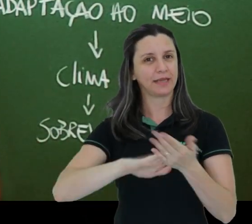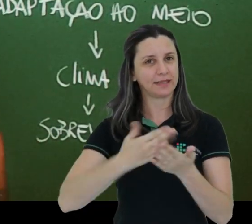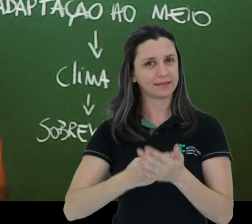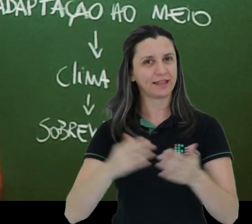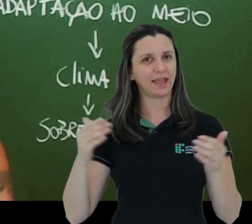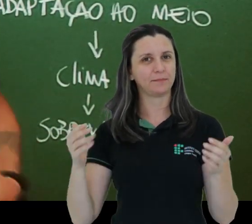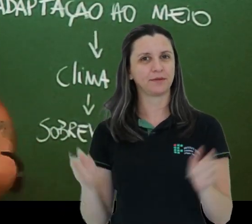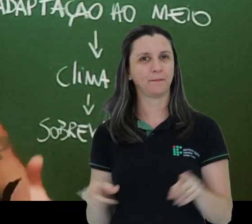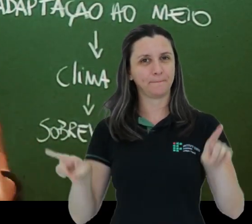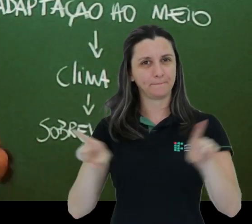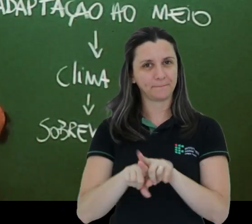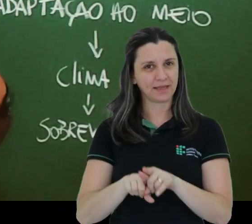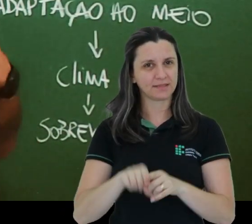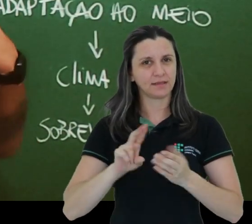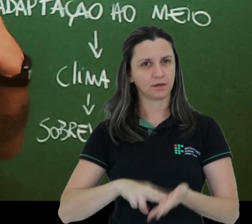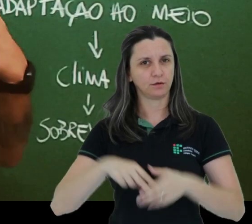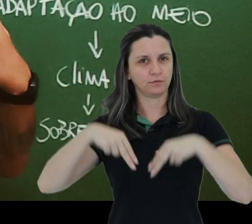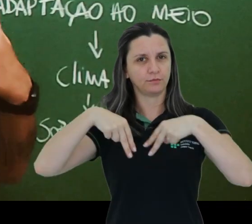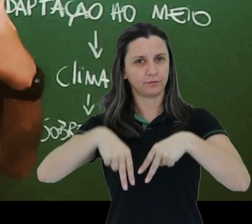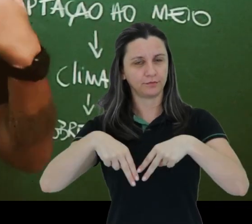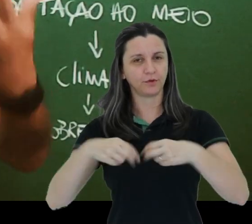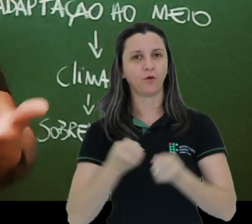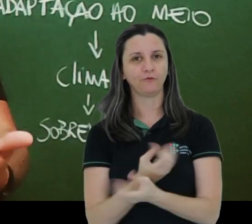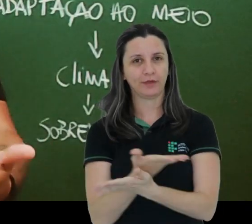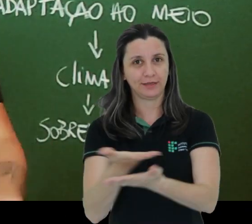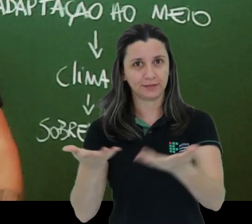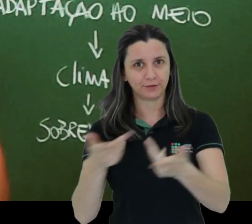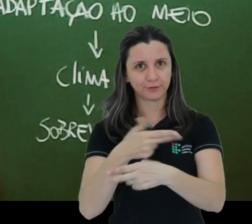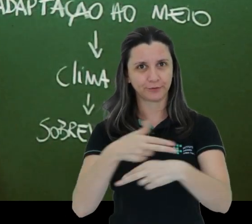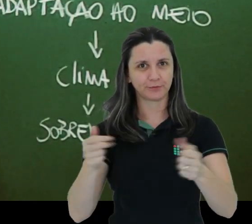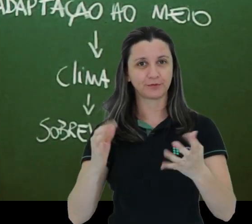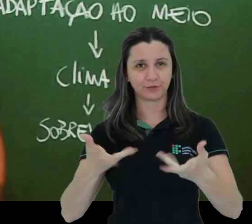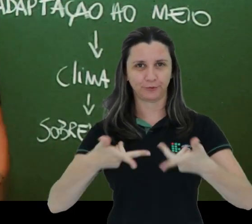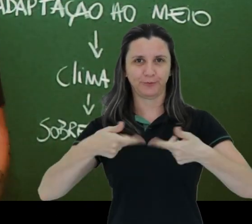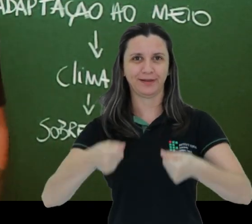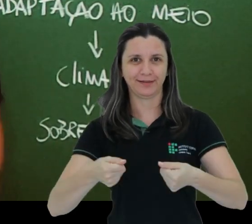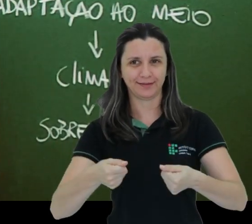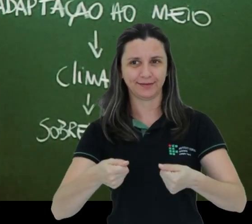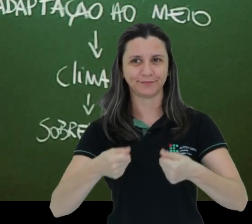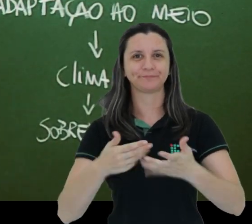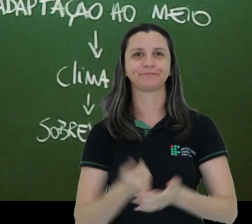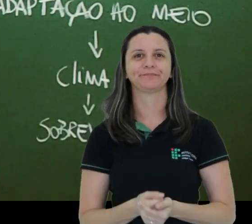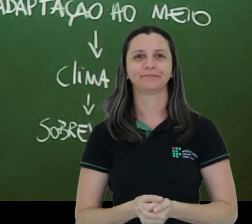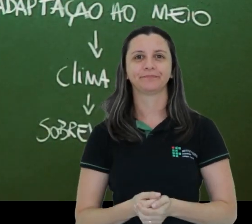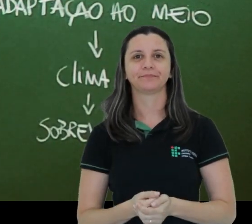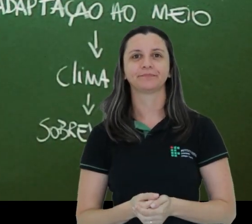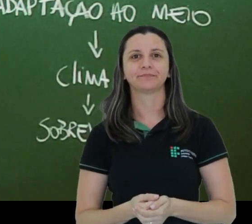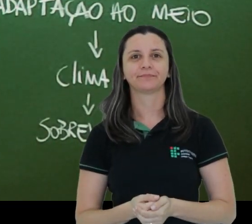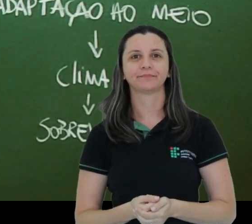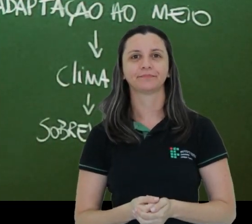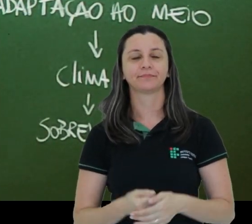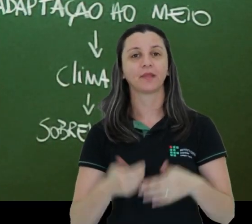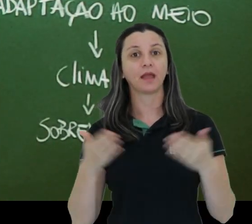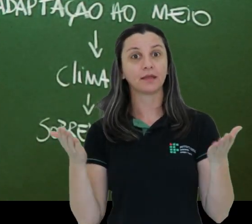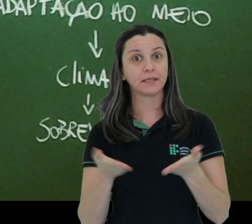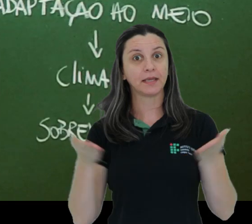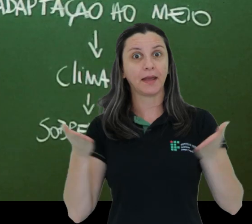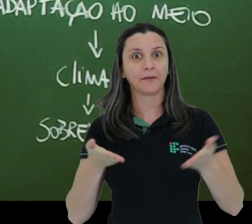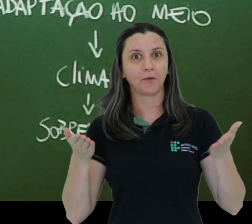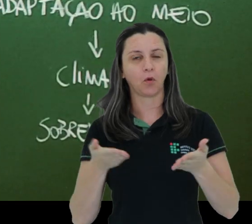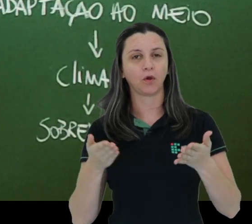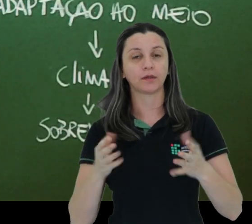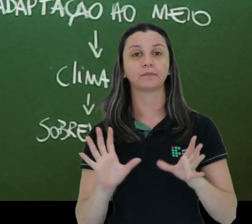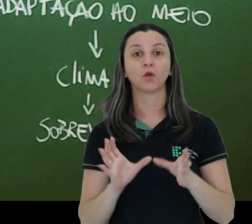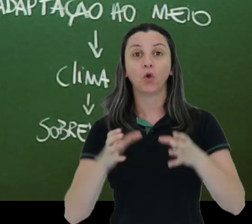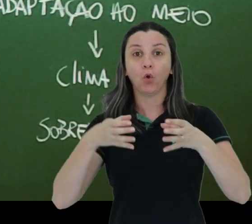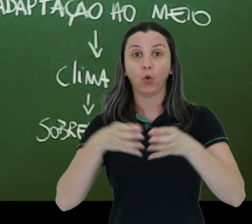aí, né? Eu e ela junto produzindo aula para vocês aí de qualidade. Vem estudar, hein? E